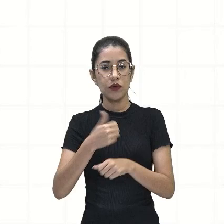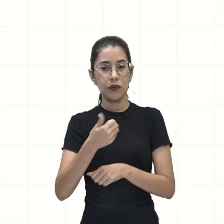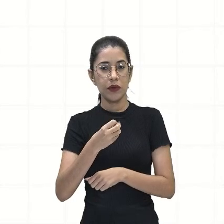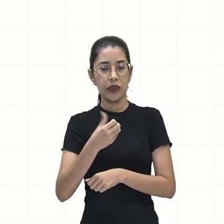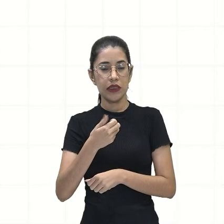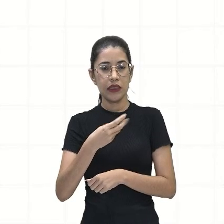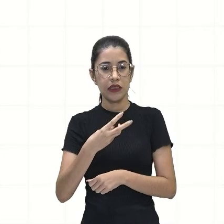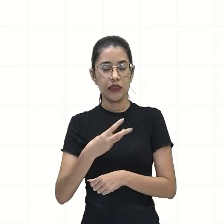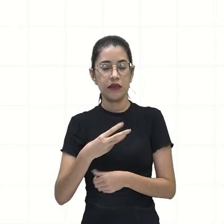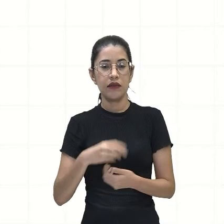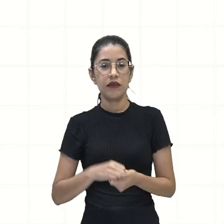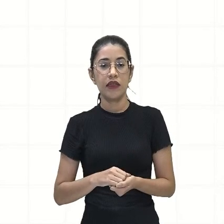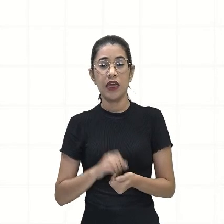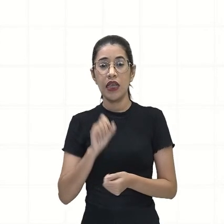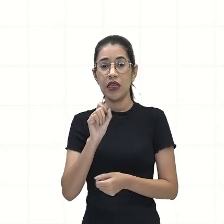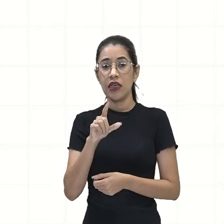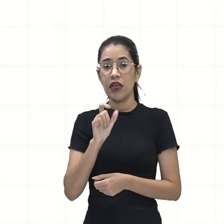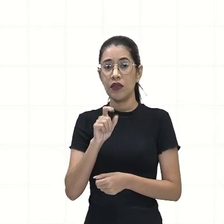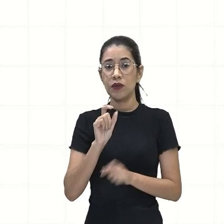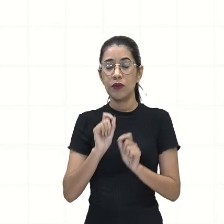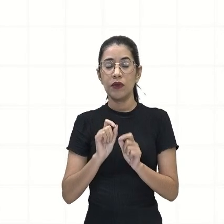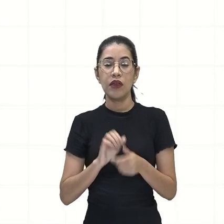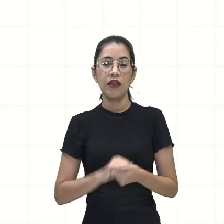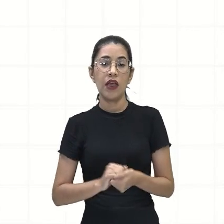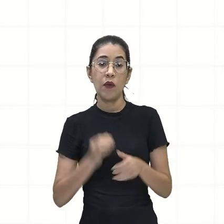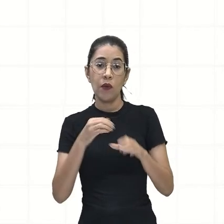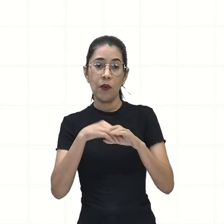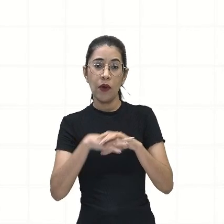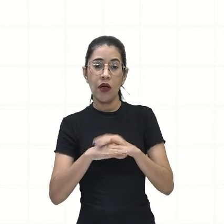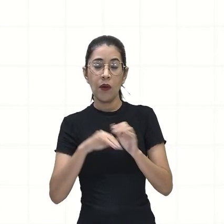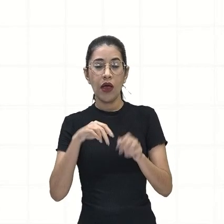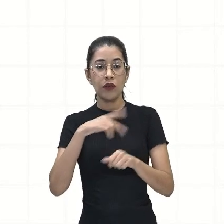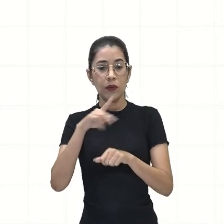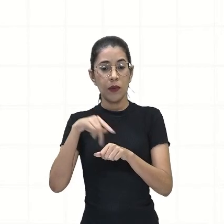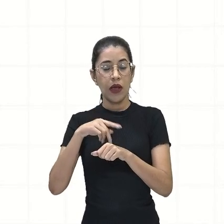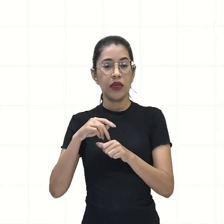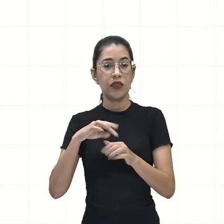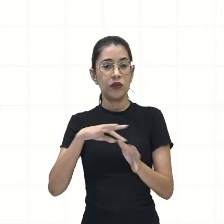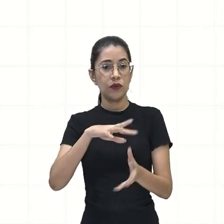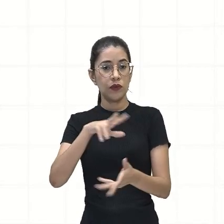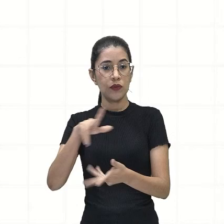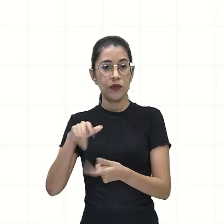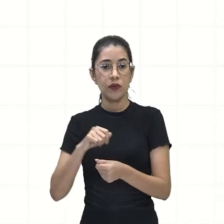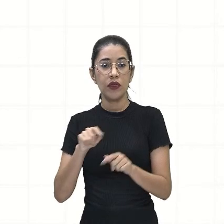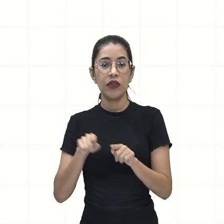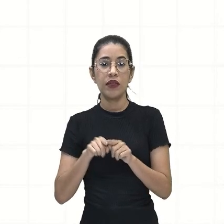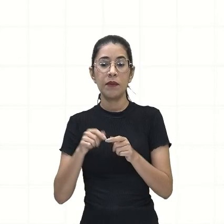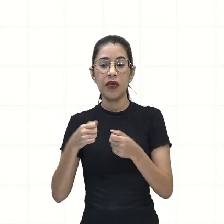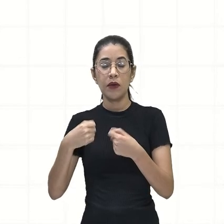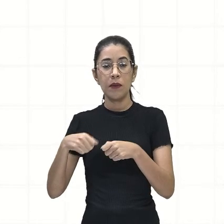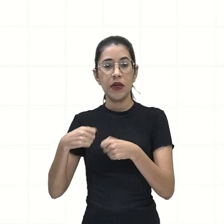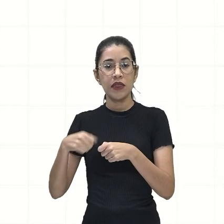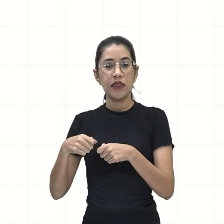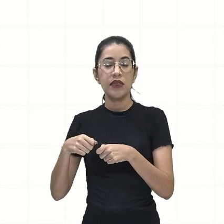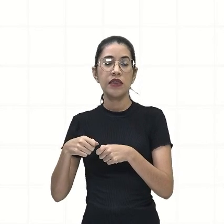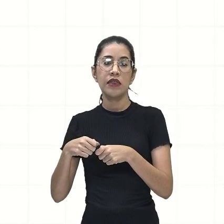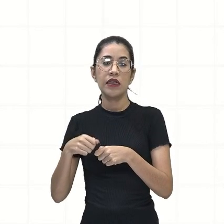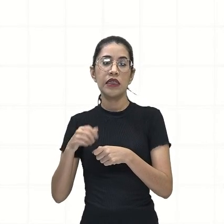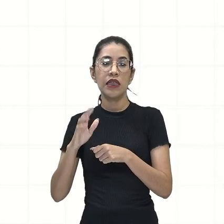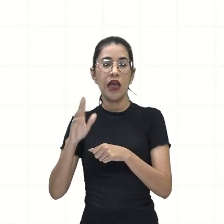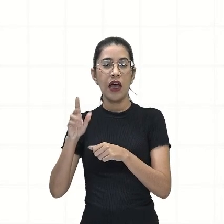em azul, são as reservas internacionais e aqui a necessidade de financiamento externo, né?